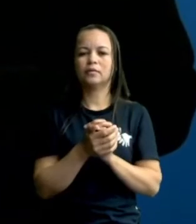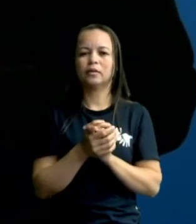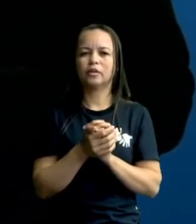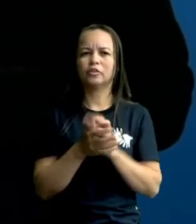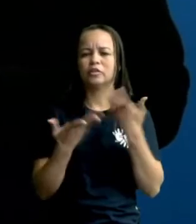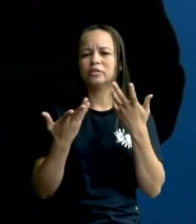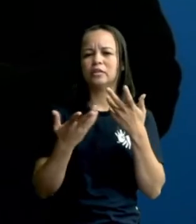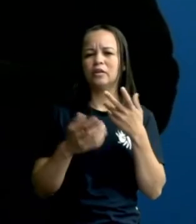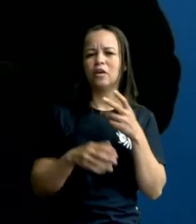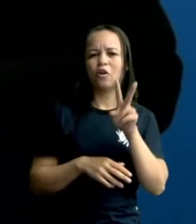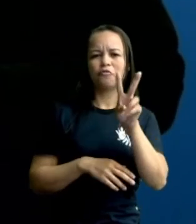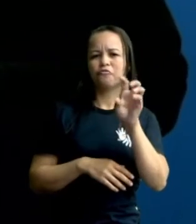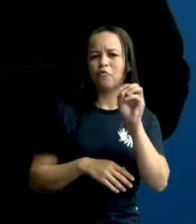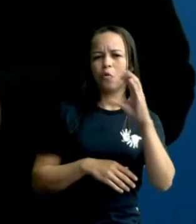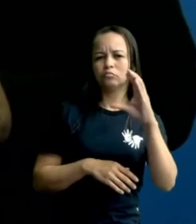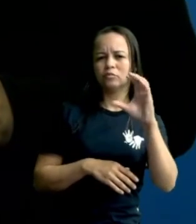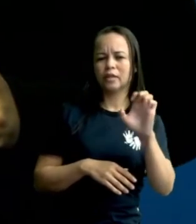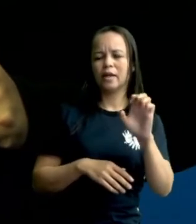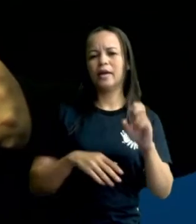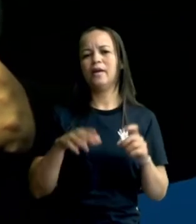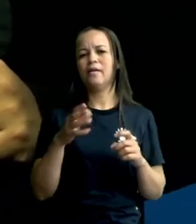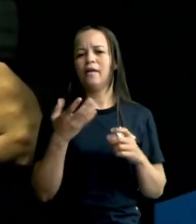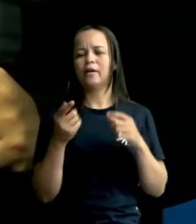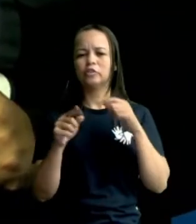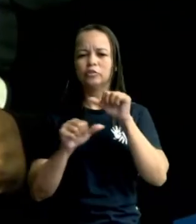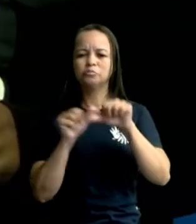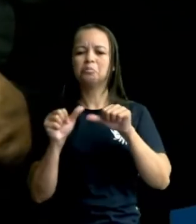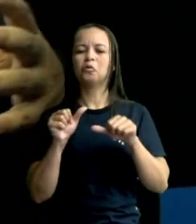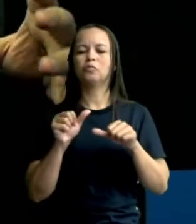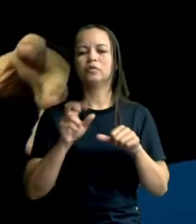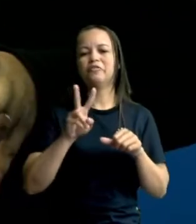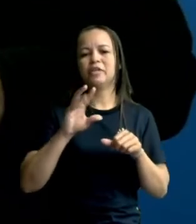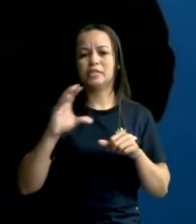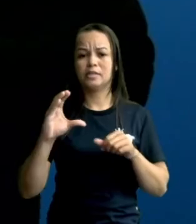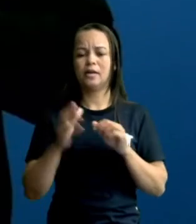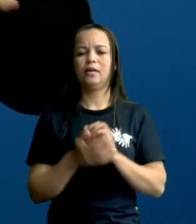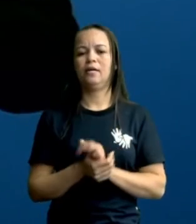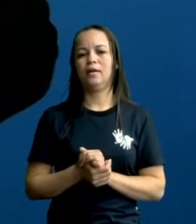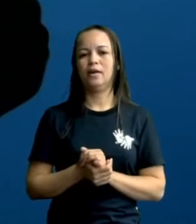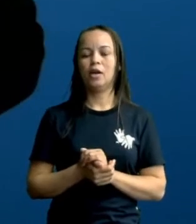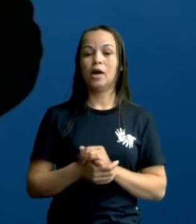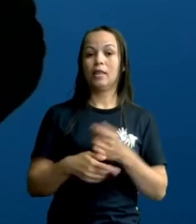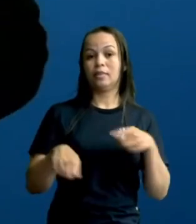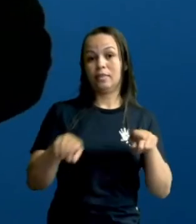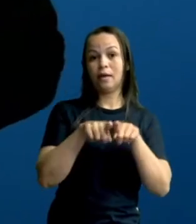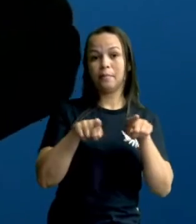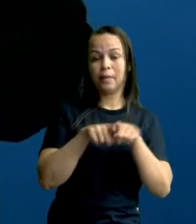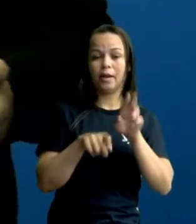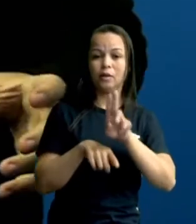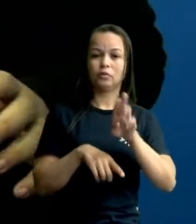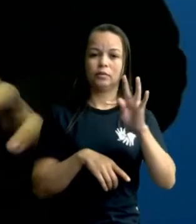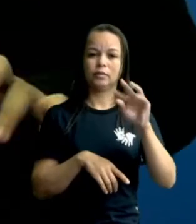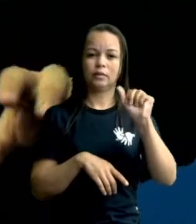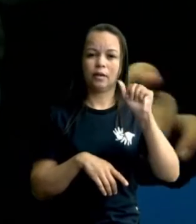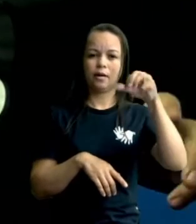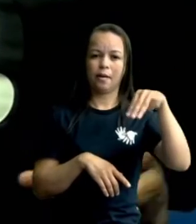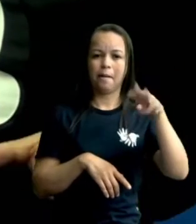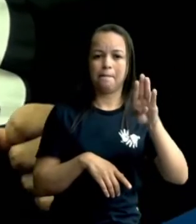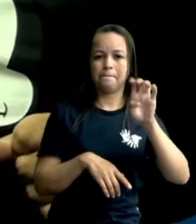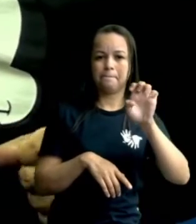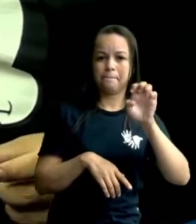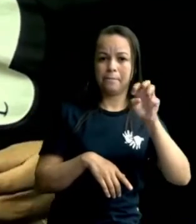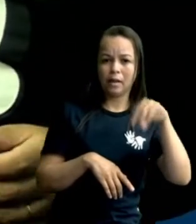vira um DPS. Também TBM. Então isso aconteceu devido a, né, na digitação, para se